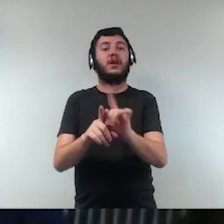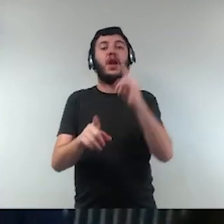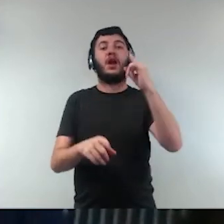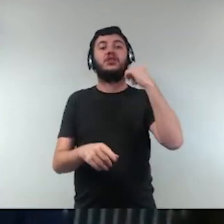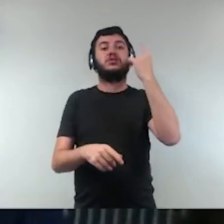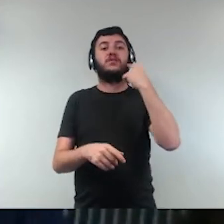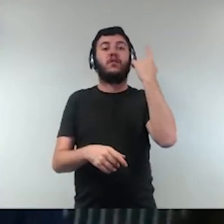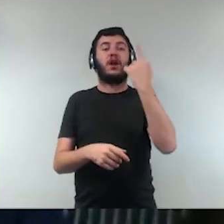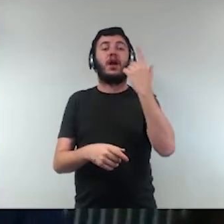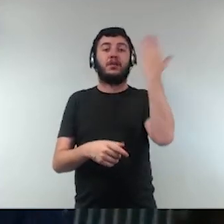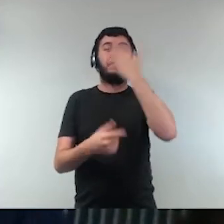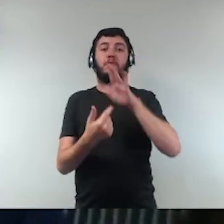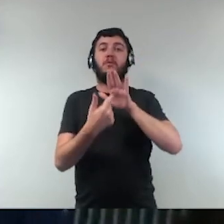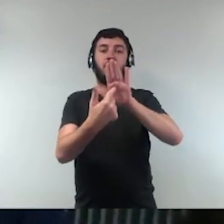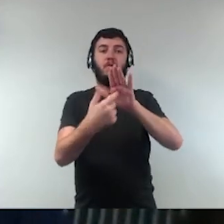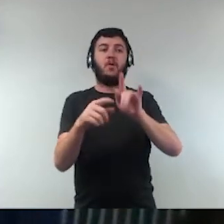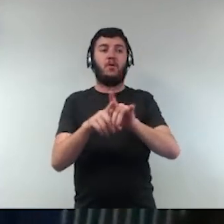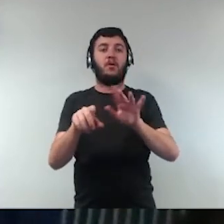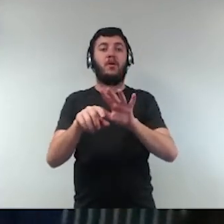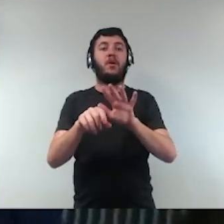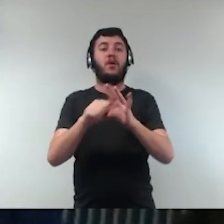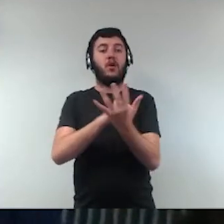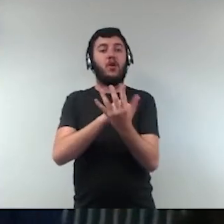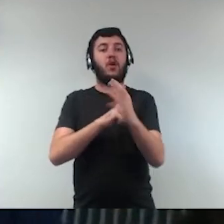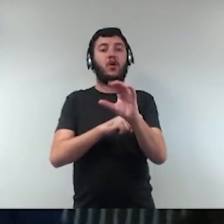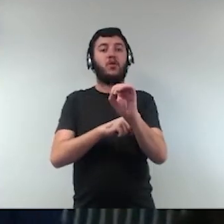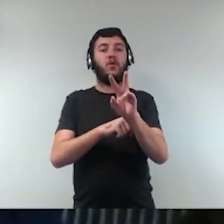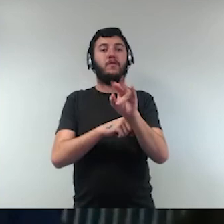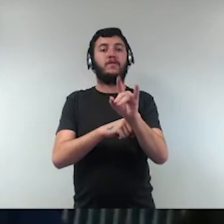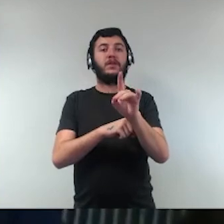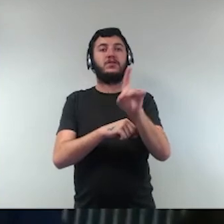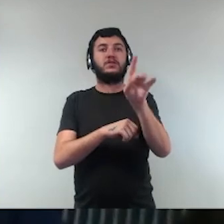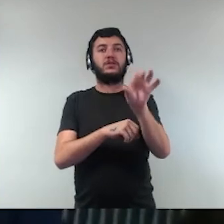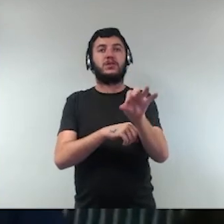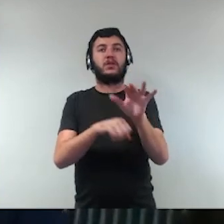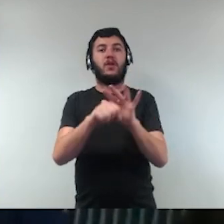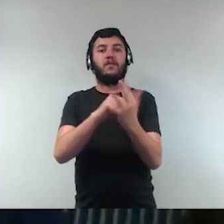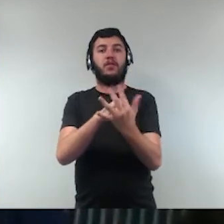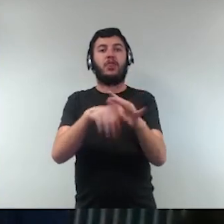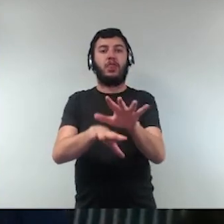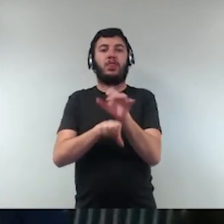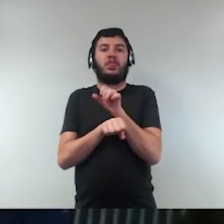o Covid-19. Né? É claro que é uma situação super extrema de